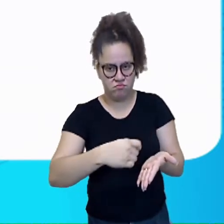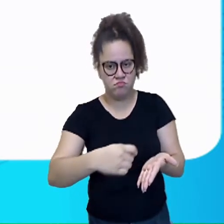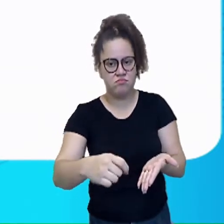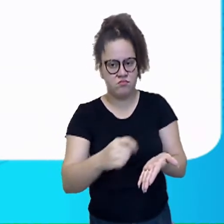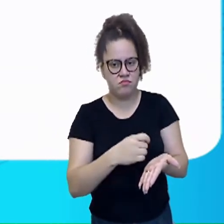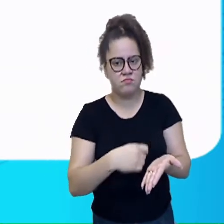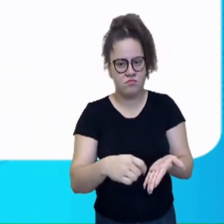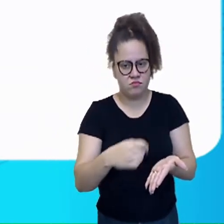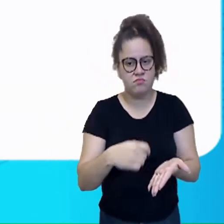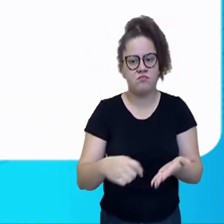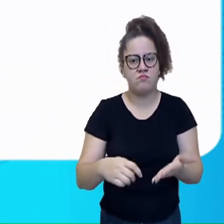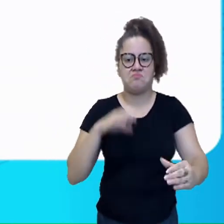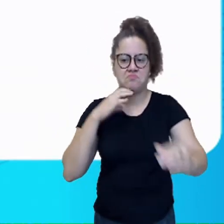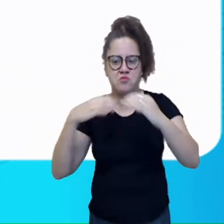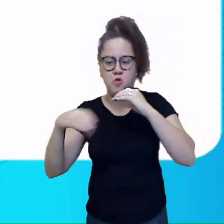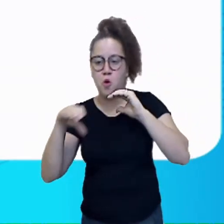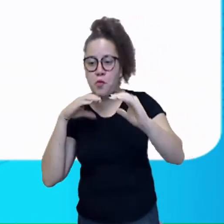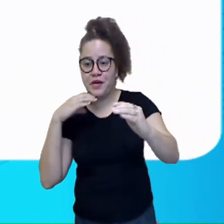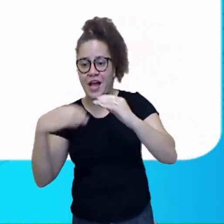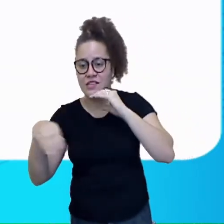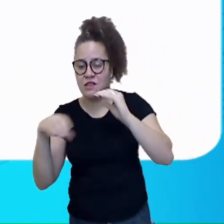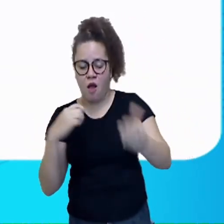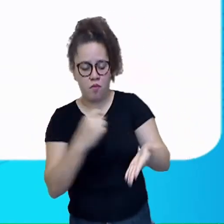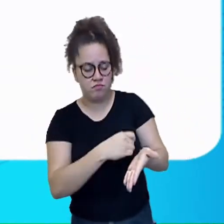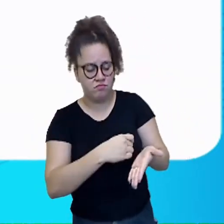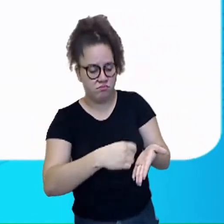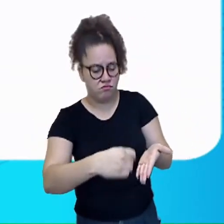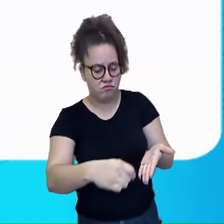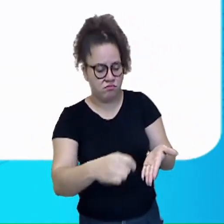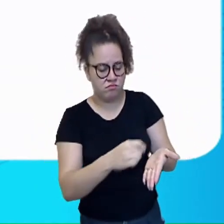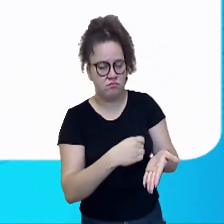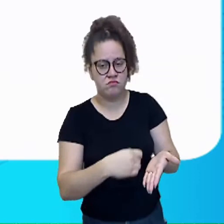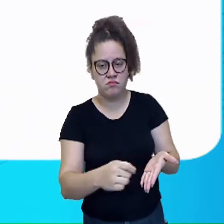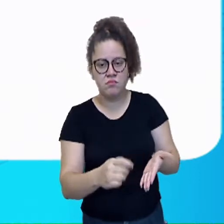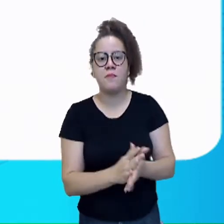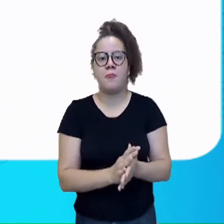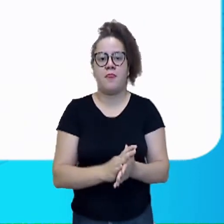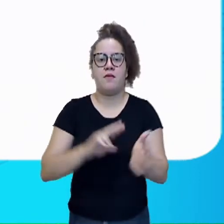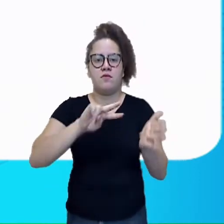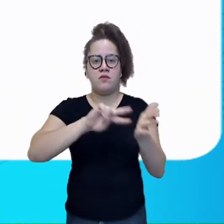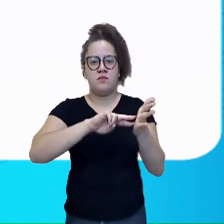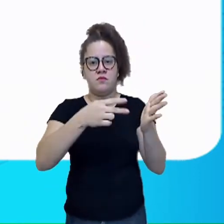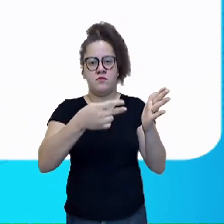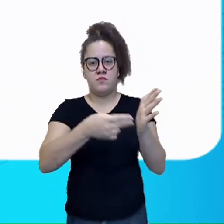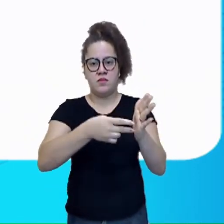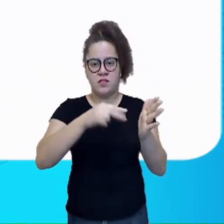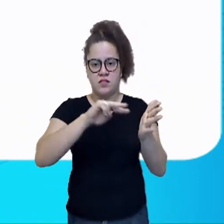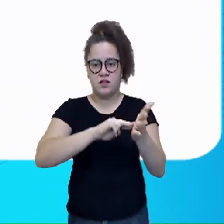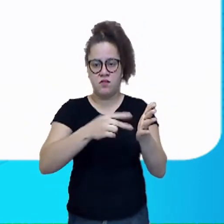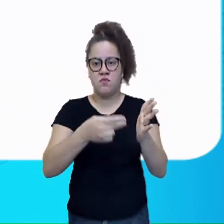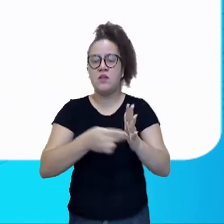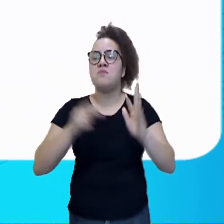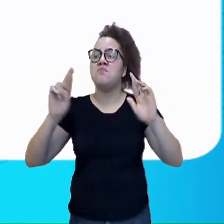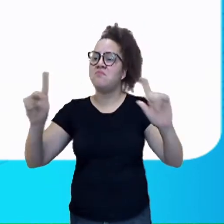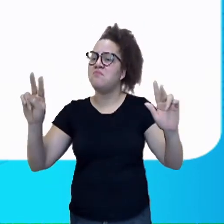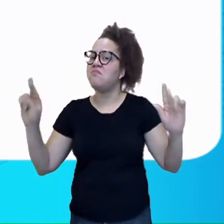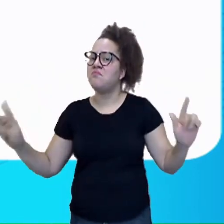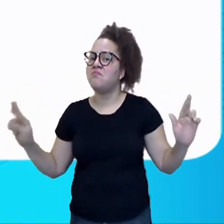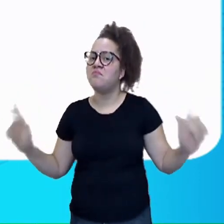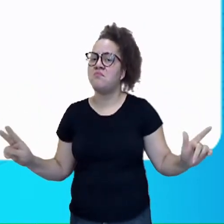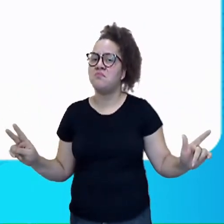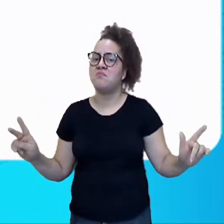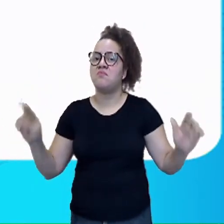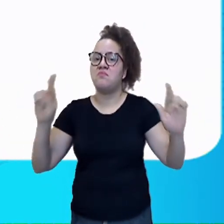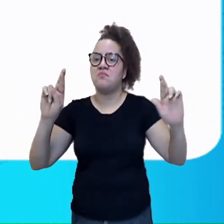escrita é um sistema simbólico de registro e comunicação que significou coisas diferentes para os